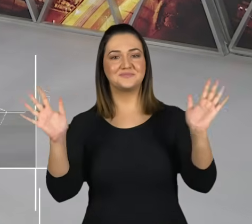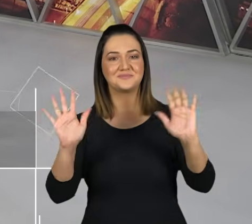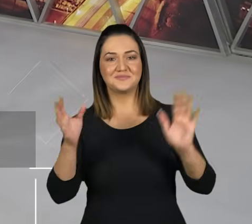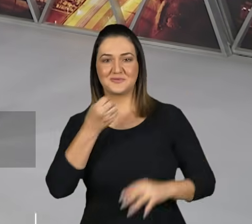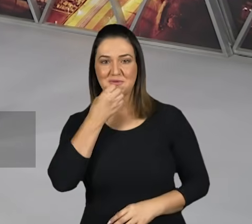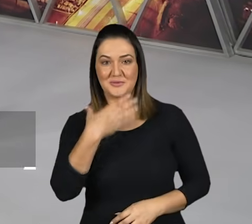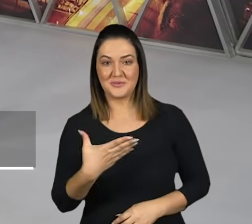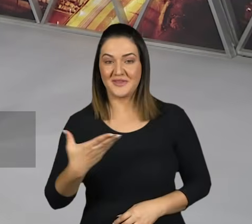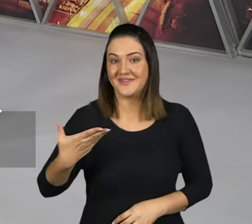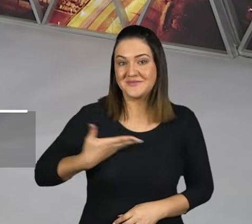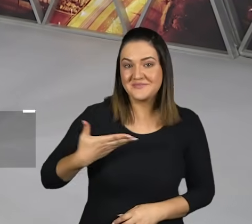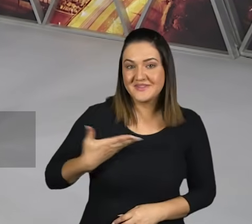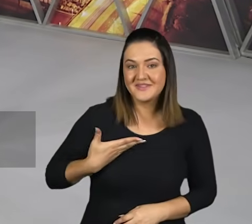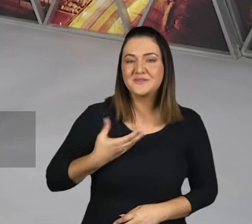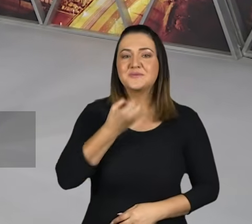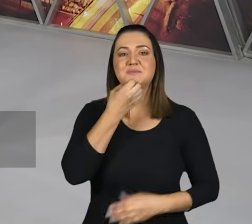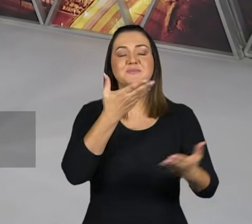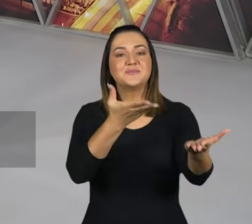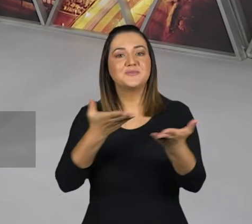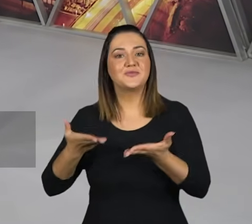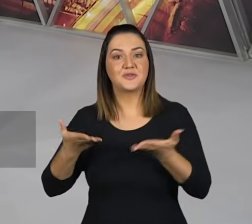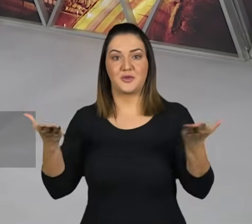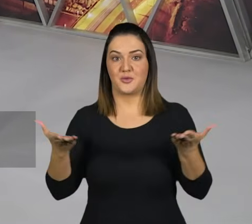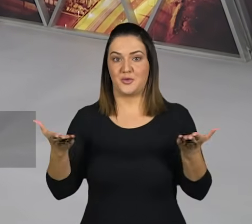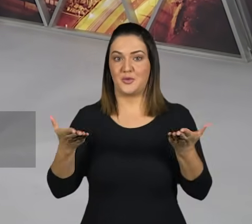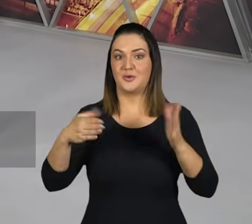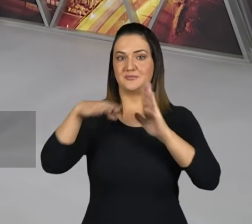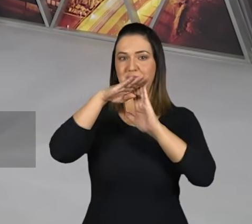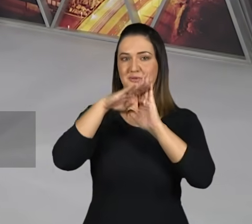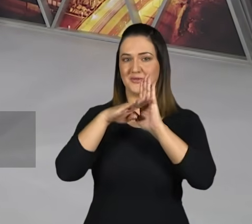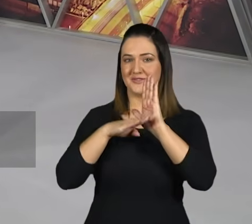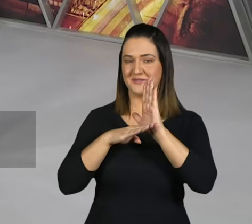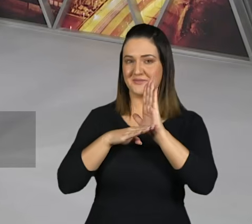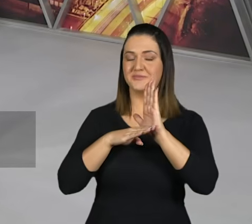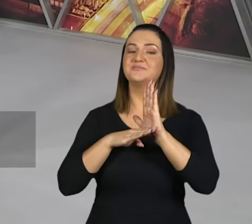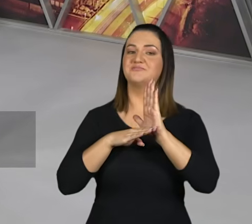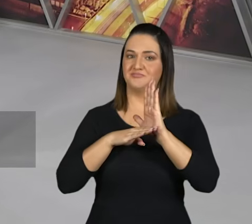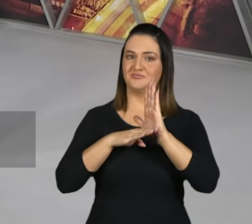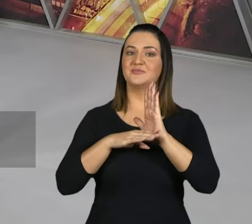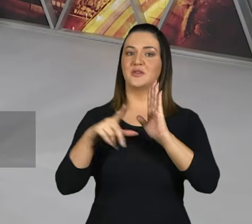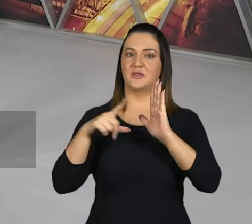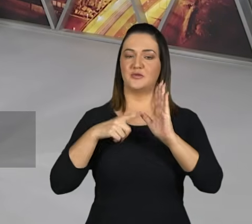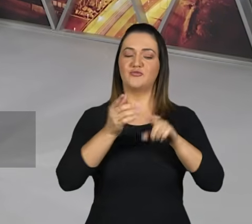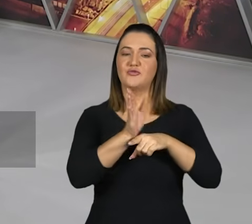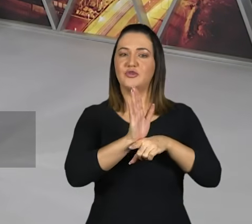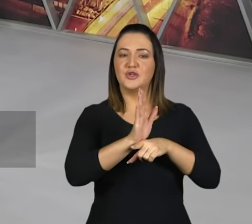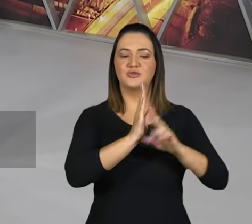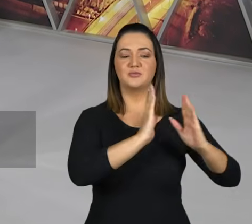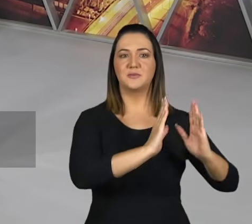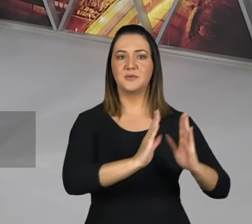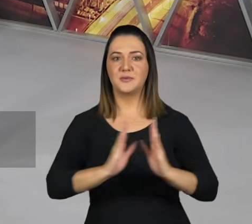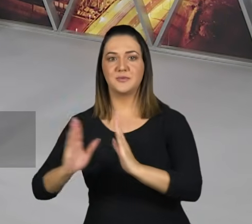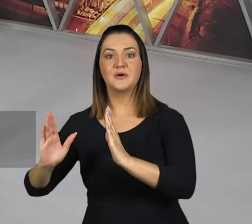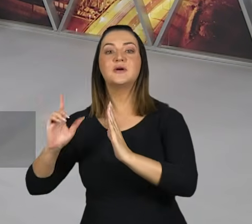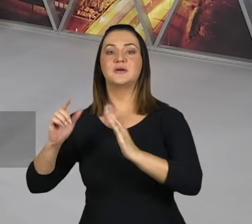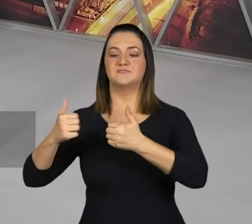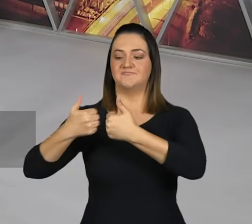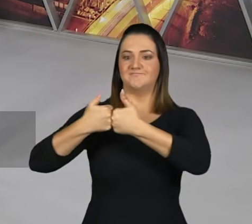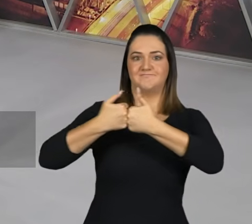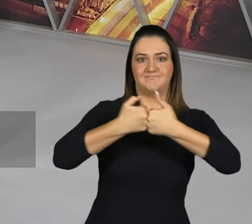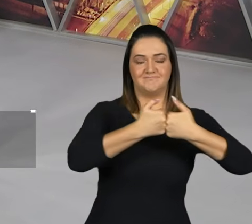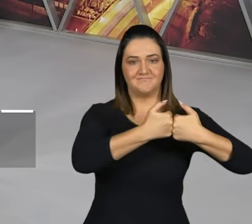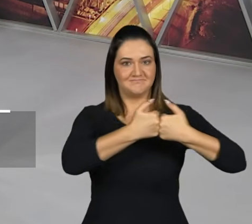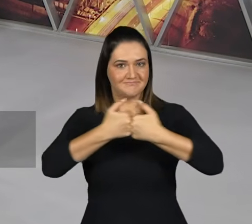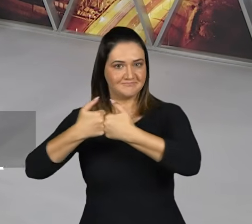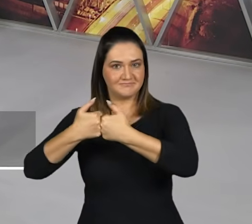Olá, tudo bem, meu amigo? Tudo bem, minha amiga? Sejam muito bem-vindos ao Arena de hoje. Nós estamos numa série maravilhosa sobre o